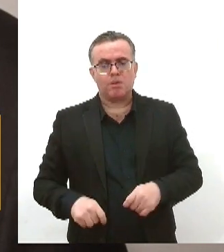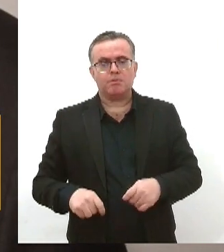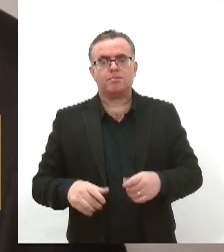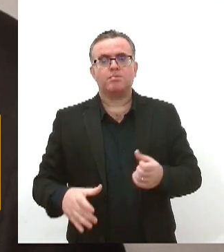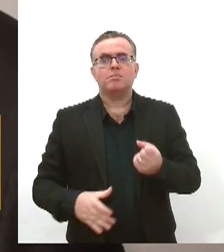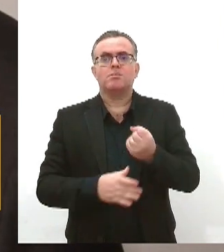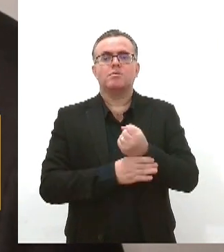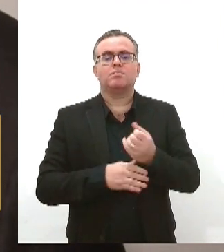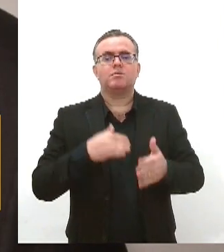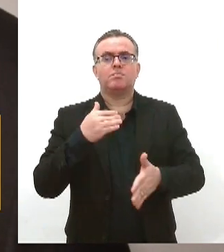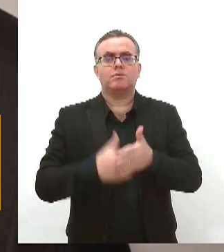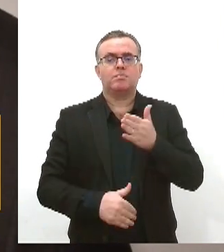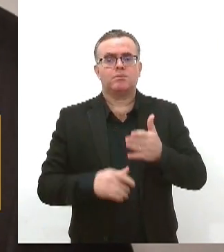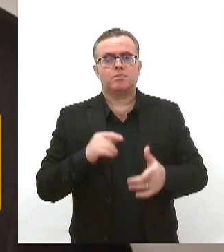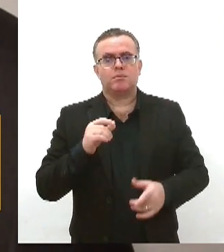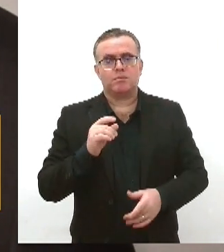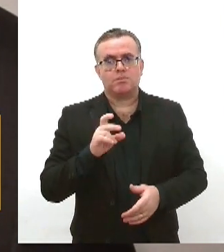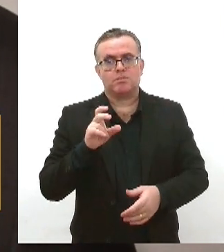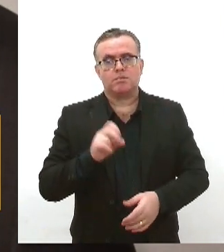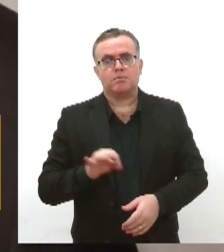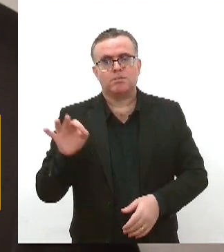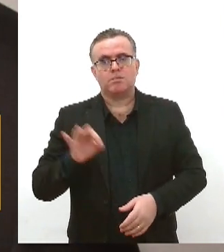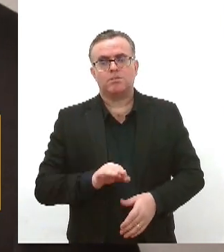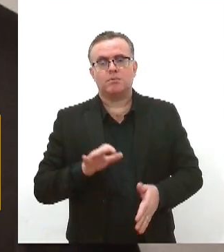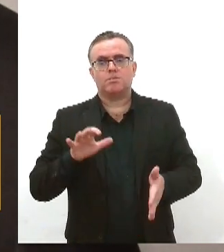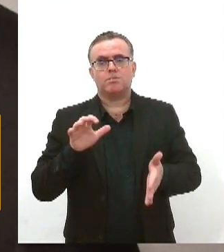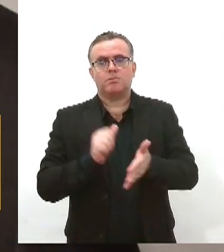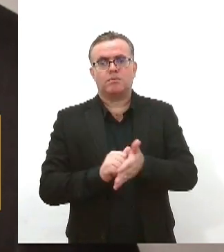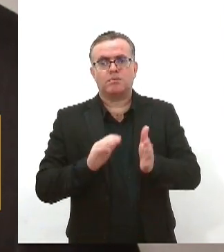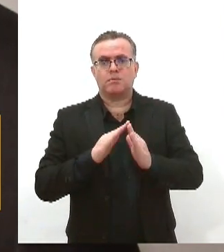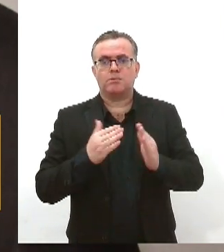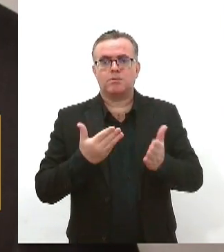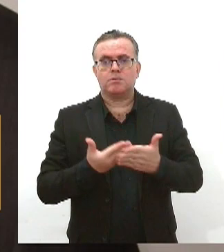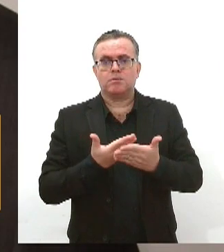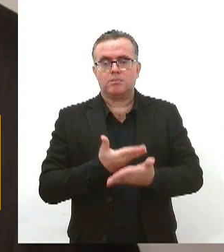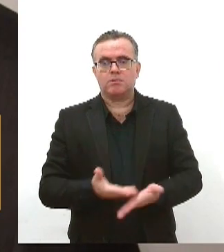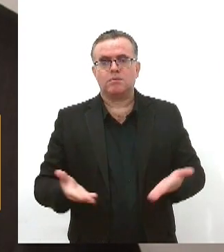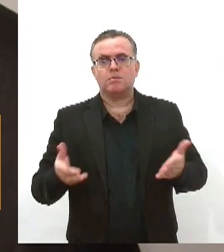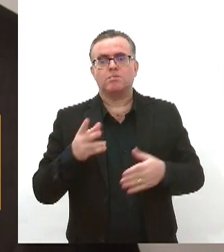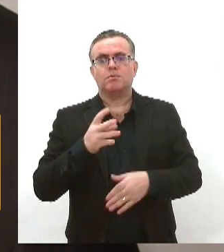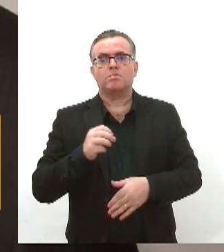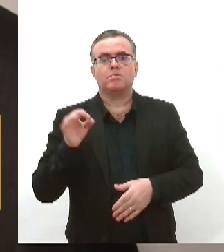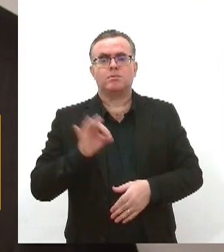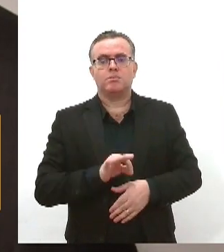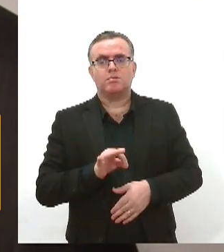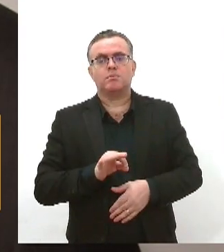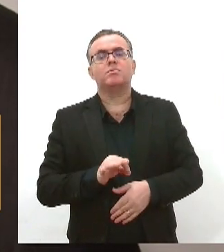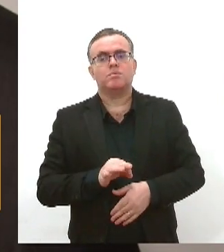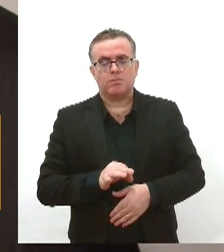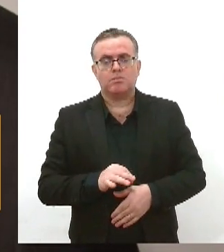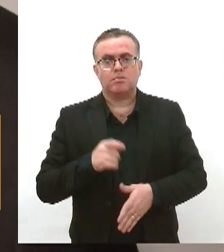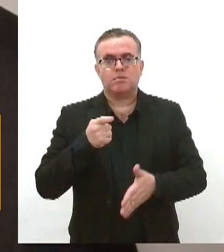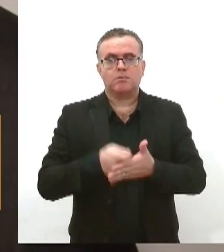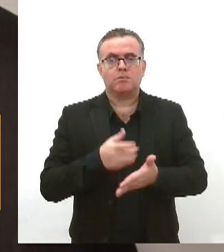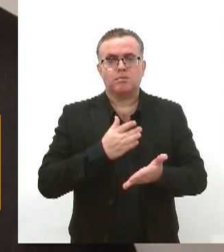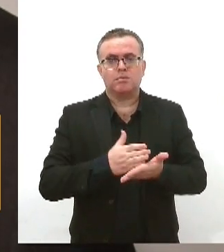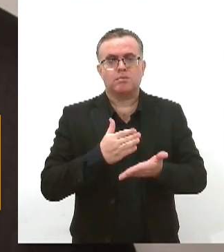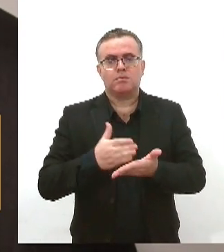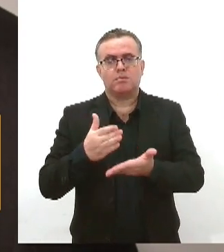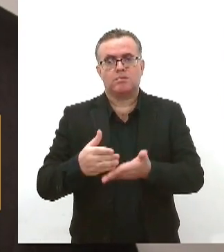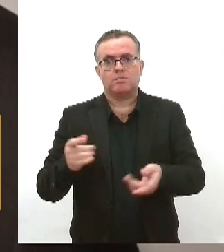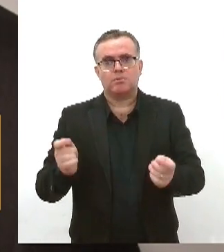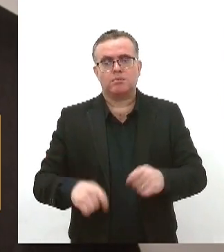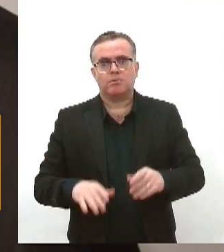até 50% em matrículas escolares e 30% no valor das mensalidades escolares também